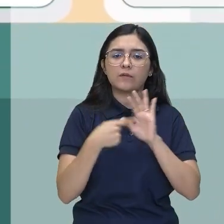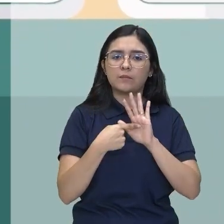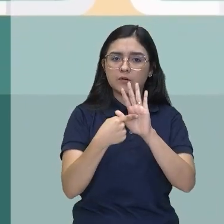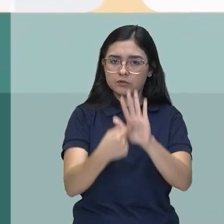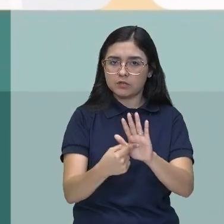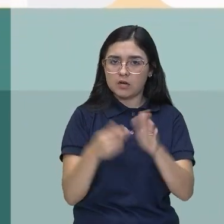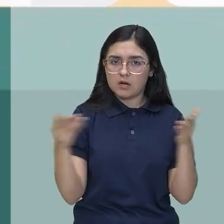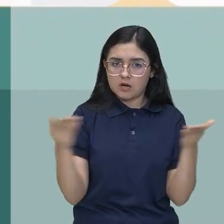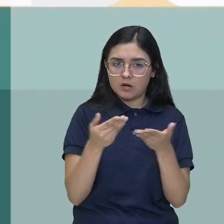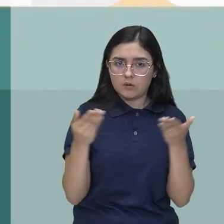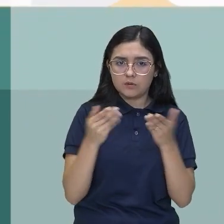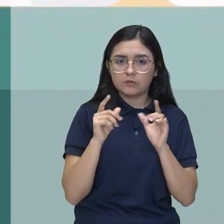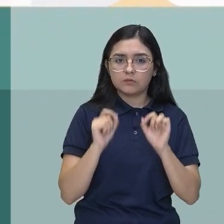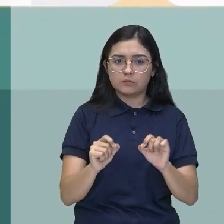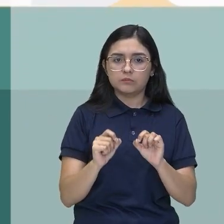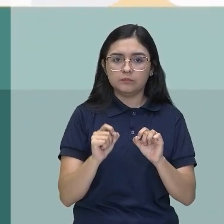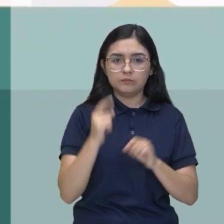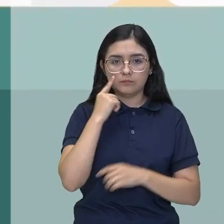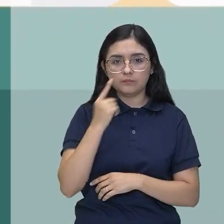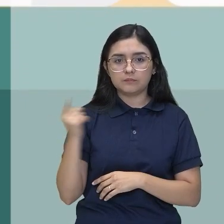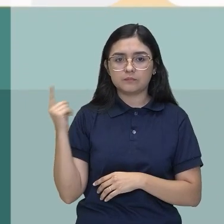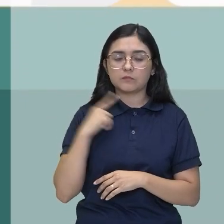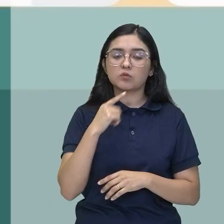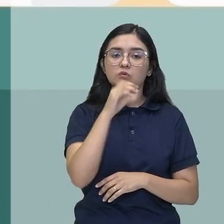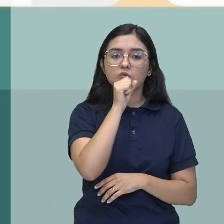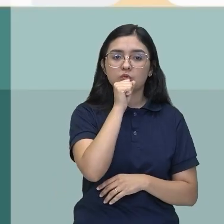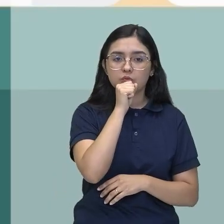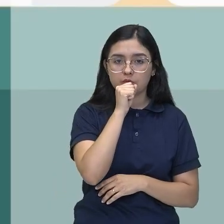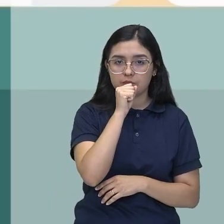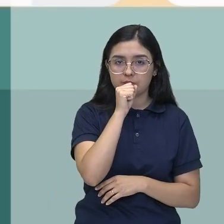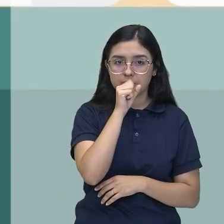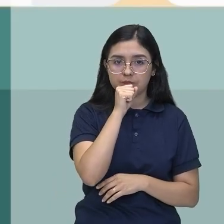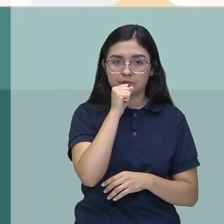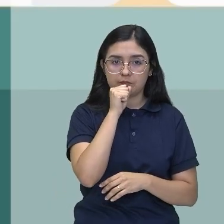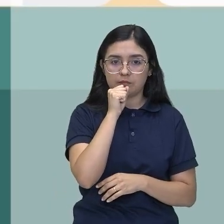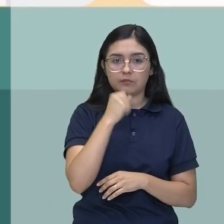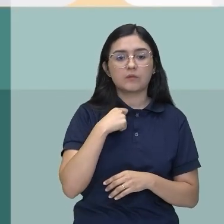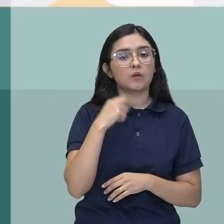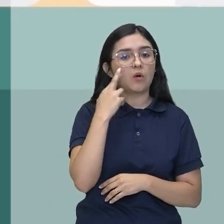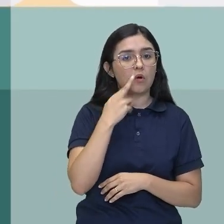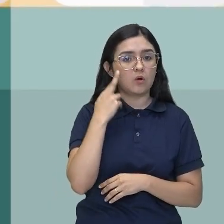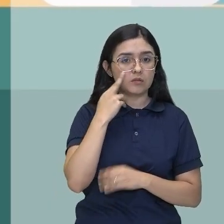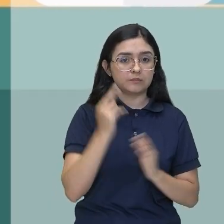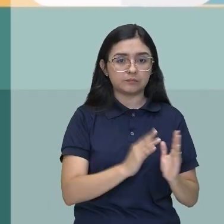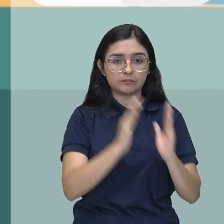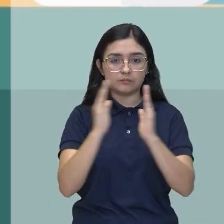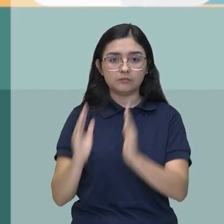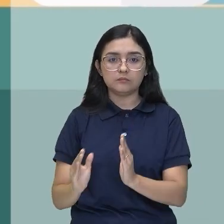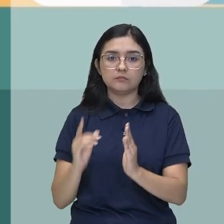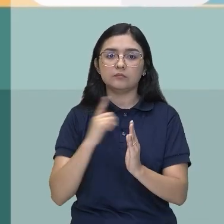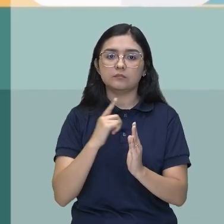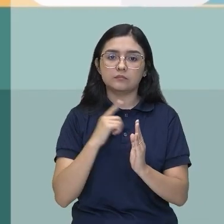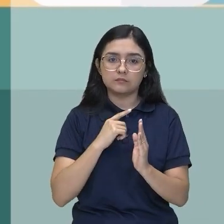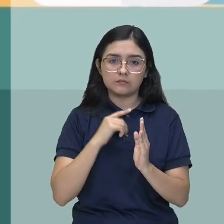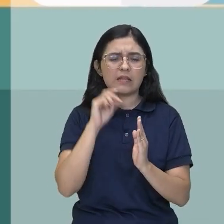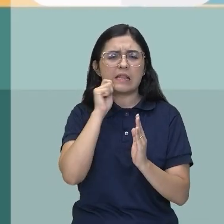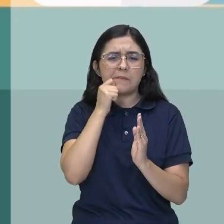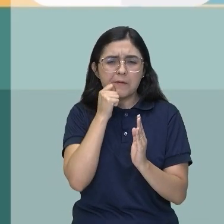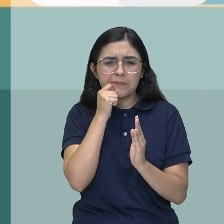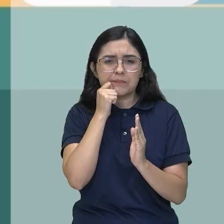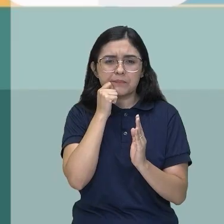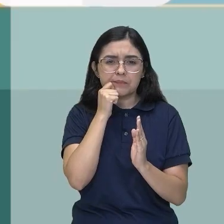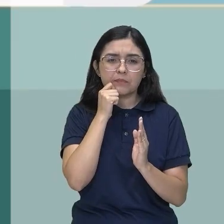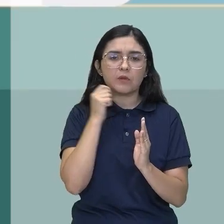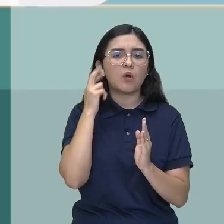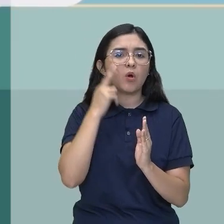na presença de suco de laranja, cor rosa, soda limonada,